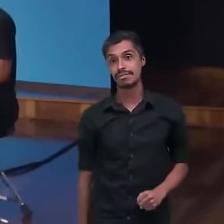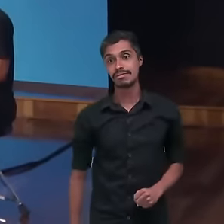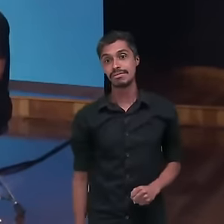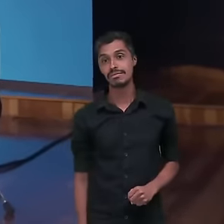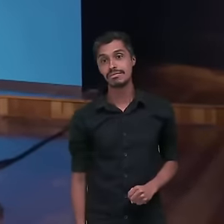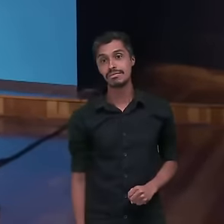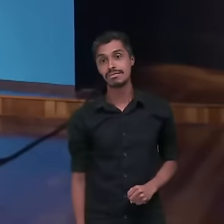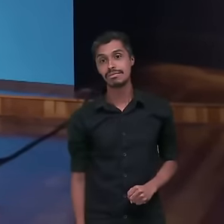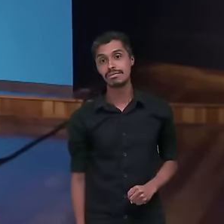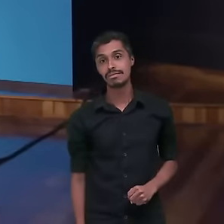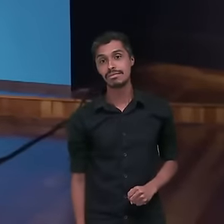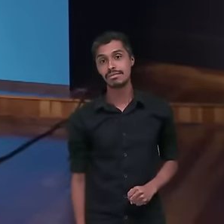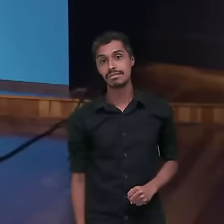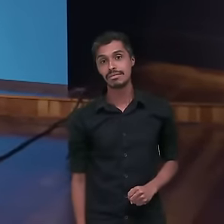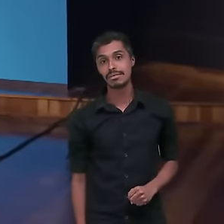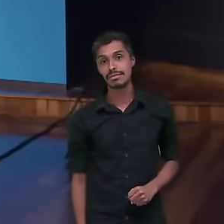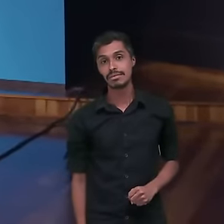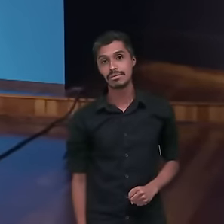Prepara-se para gritar.